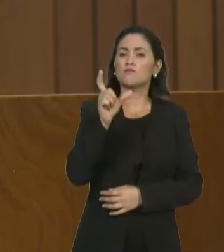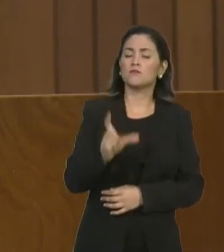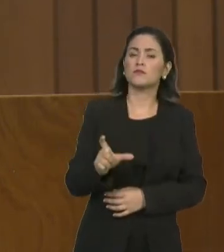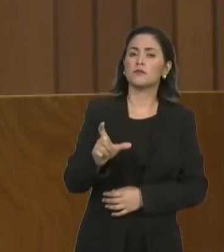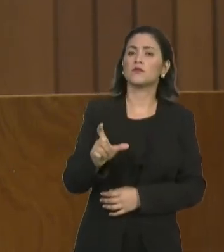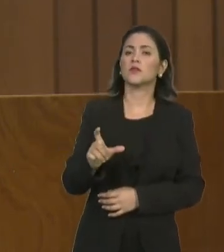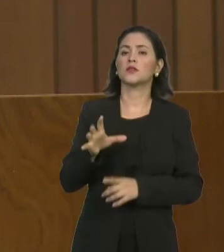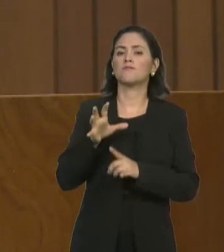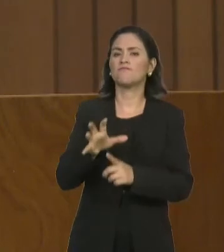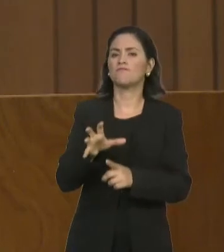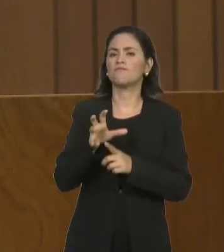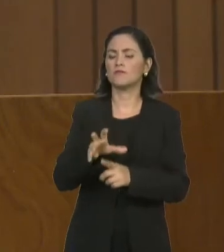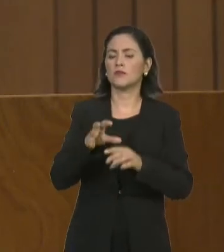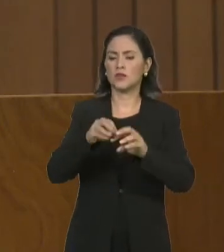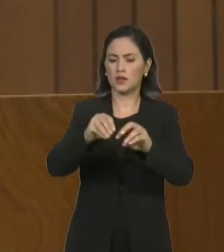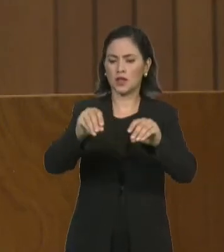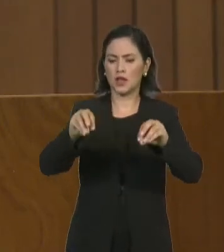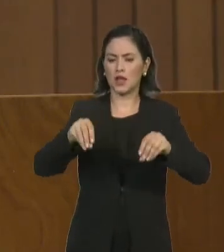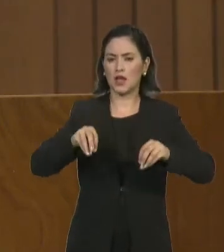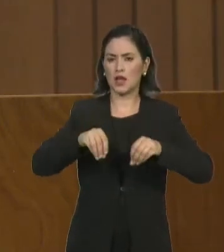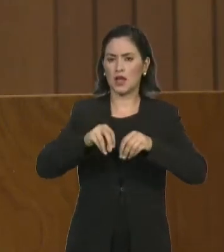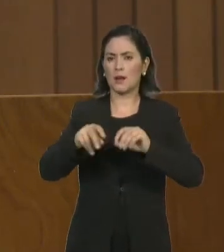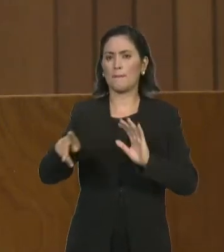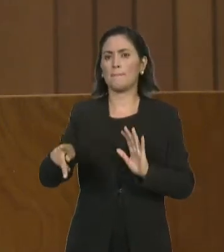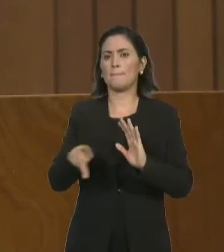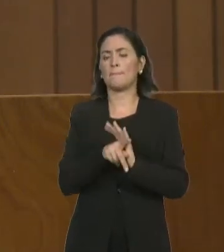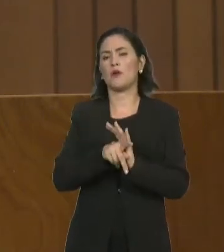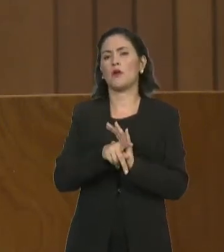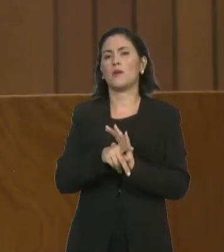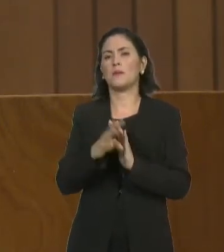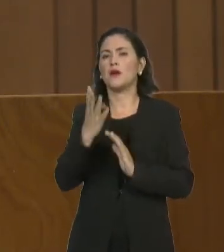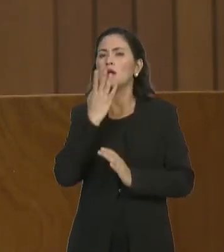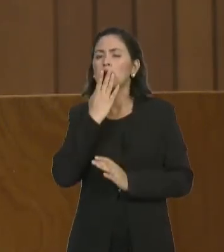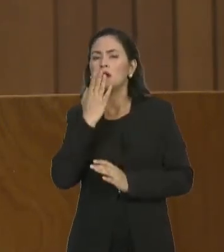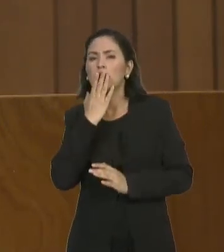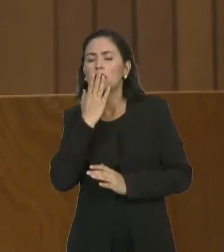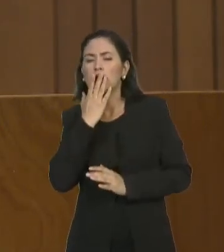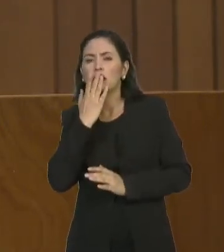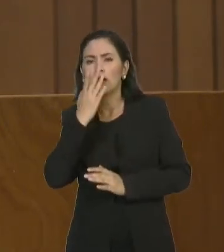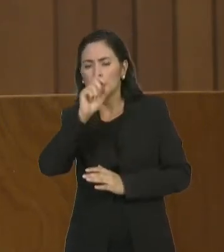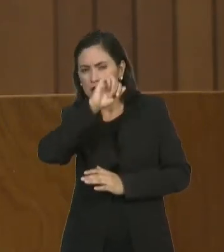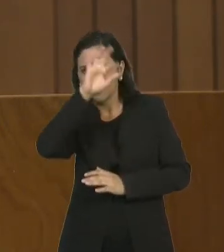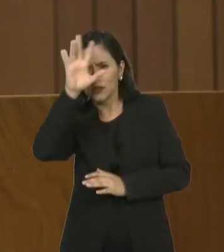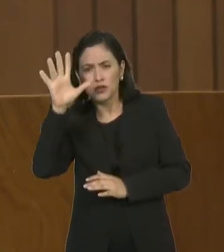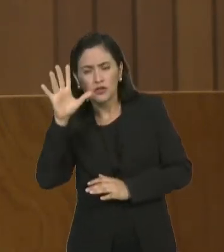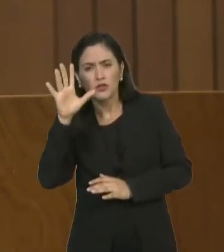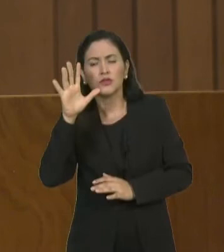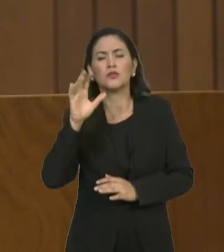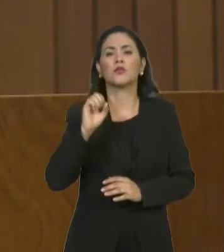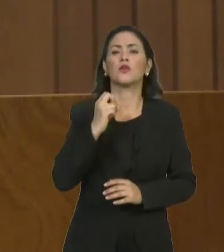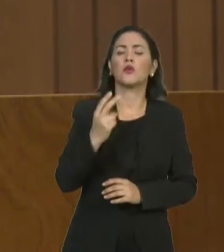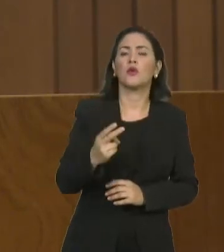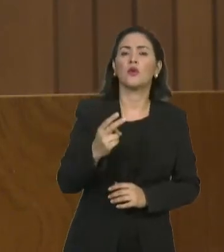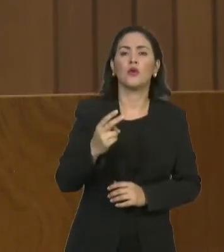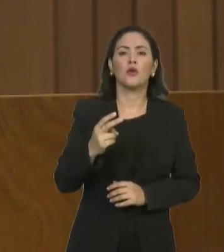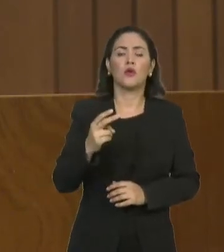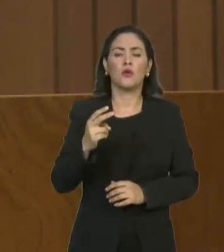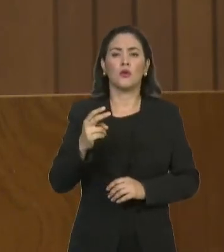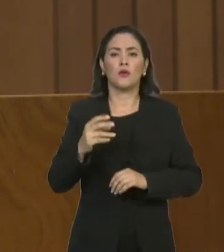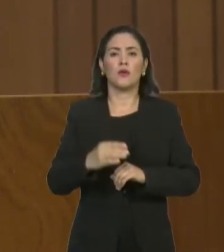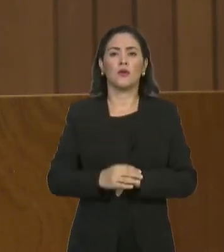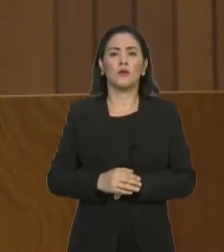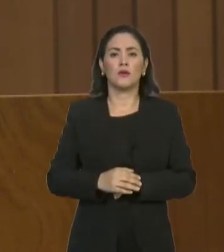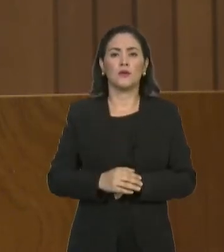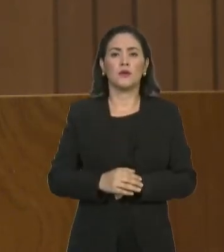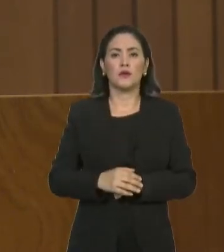terras homologadas ou titulados e contraria assim o sistema constitucional de proteção São Paulo Então os indígenas precisam